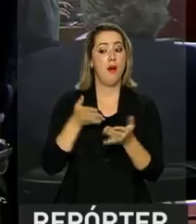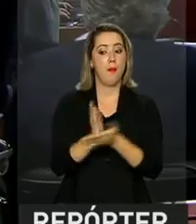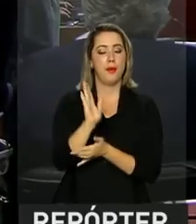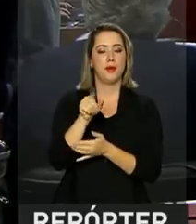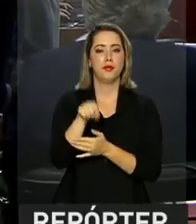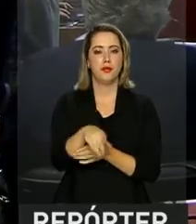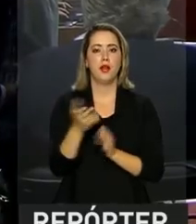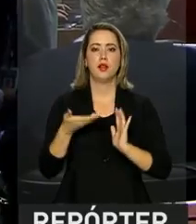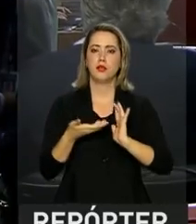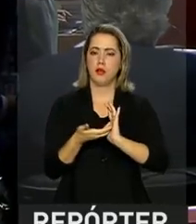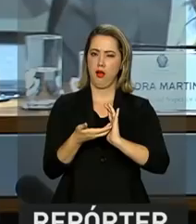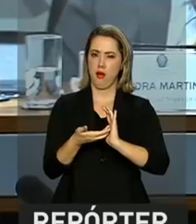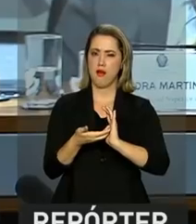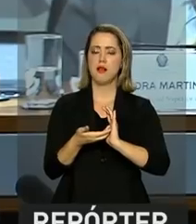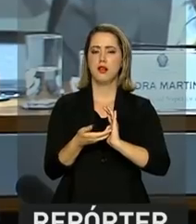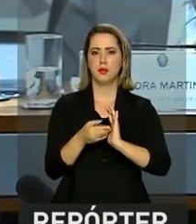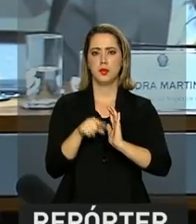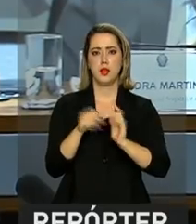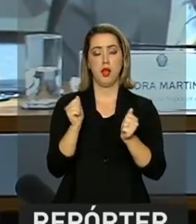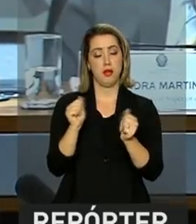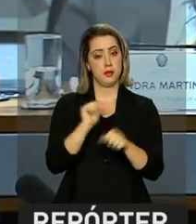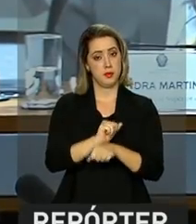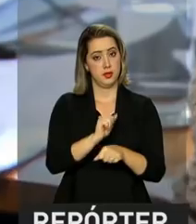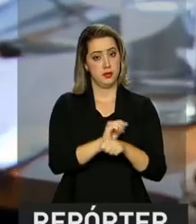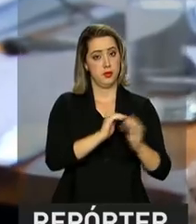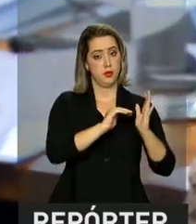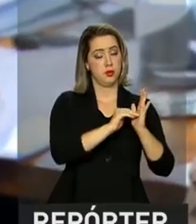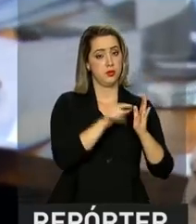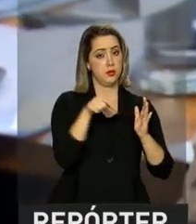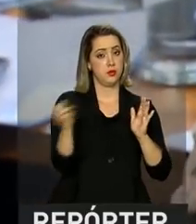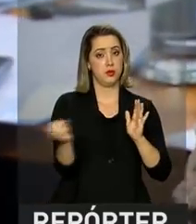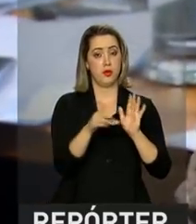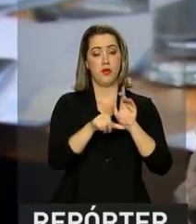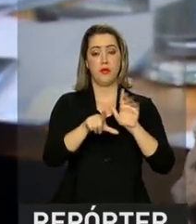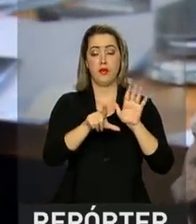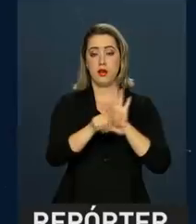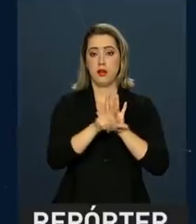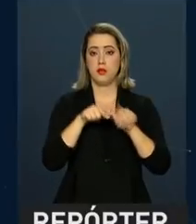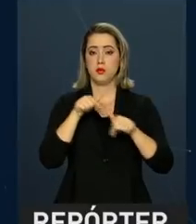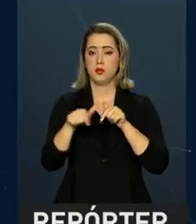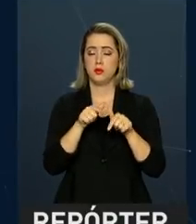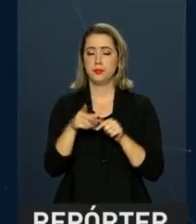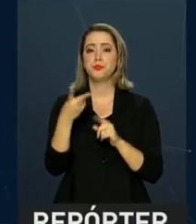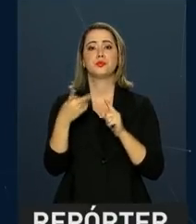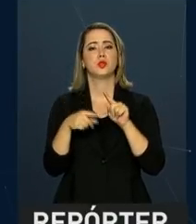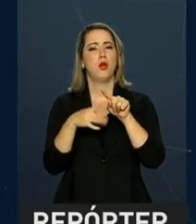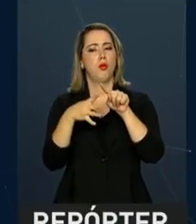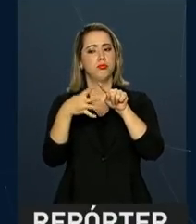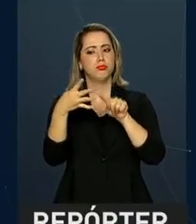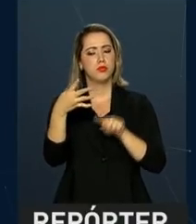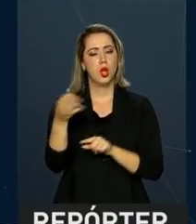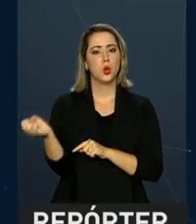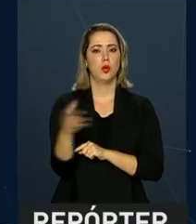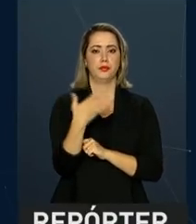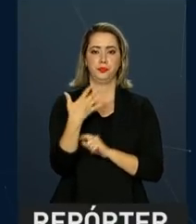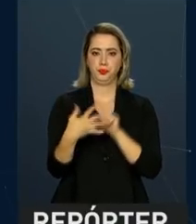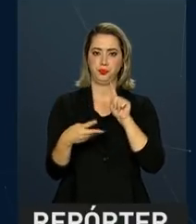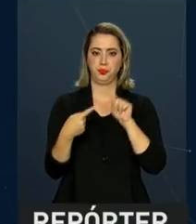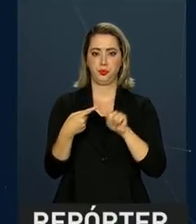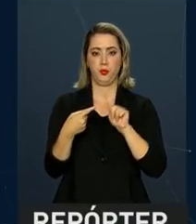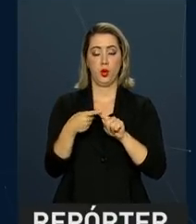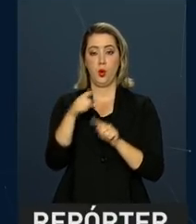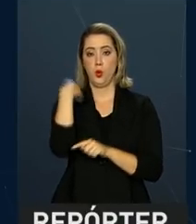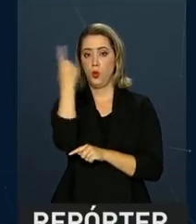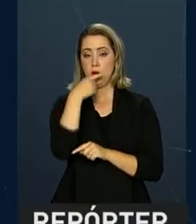Câmara e enviado ao Senado, o projeto que moderniza a legislação trabalhista prevê o seguinte: a jornada de trabalho poderá ser